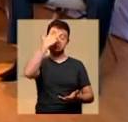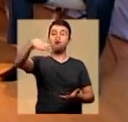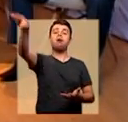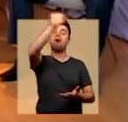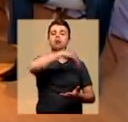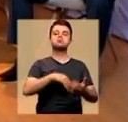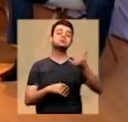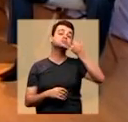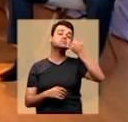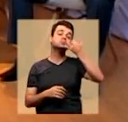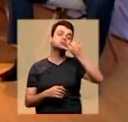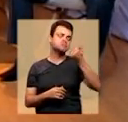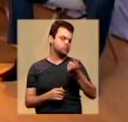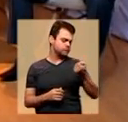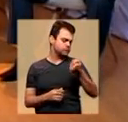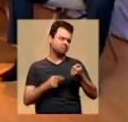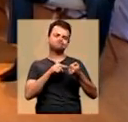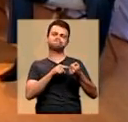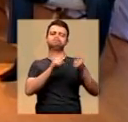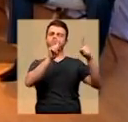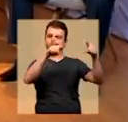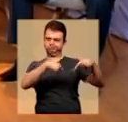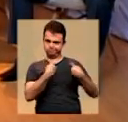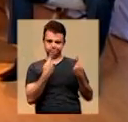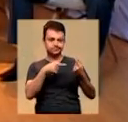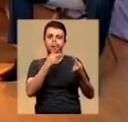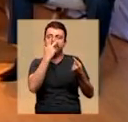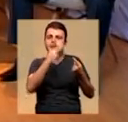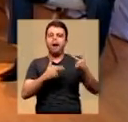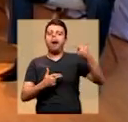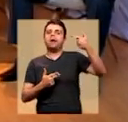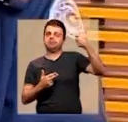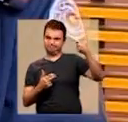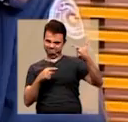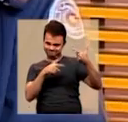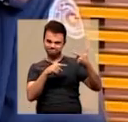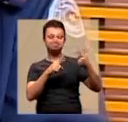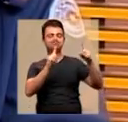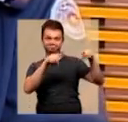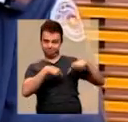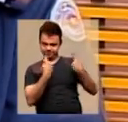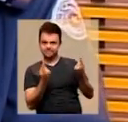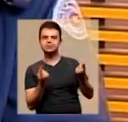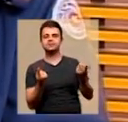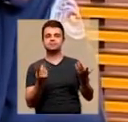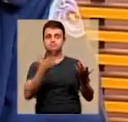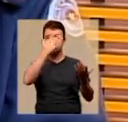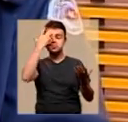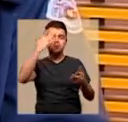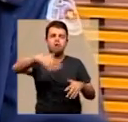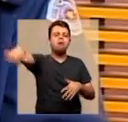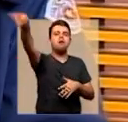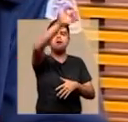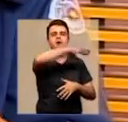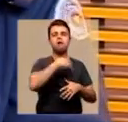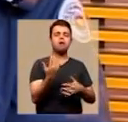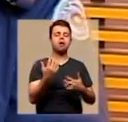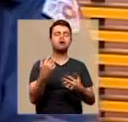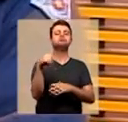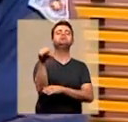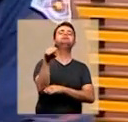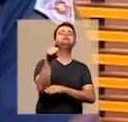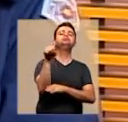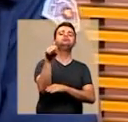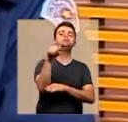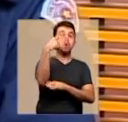telefone celular tornou-se uma arma, né? Então, parece que os condutores, as pessoas não conseguem fazer outra coisa